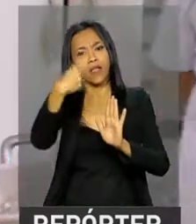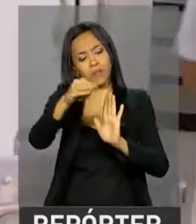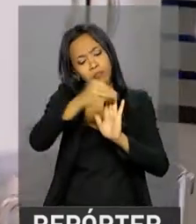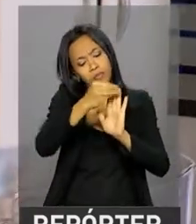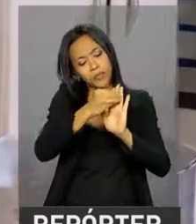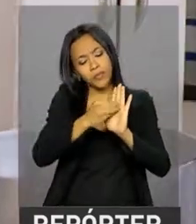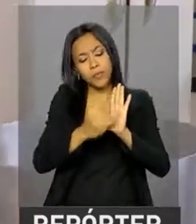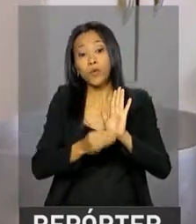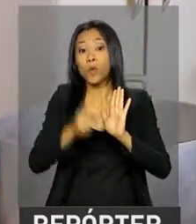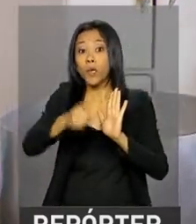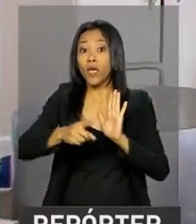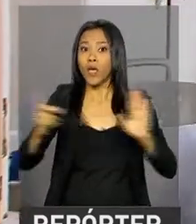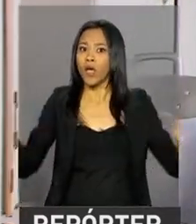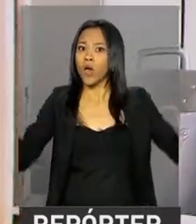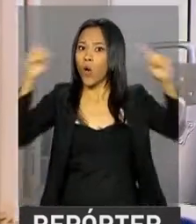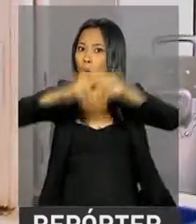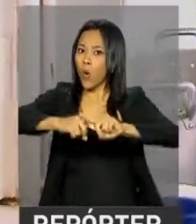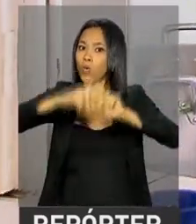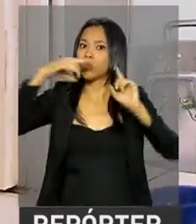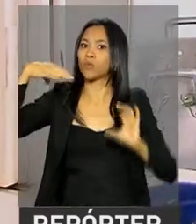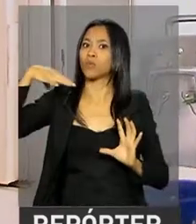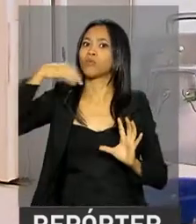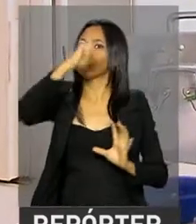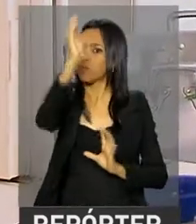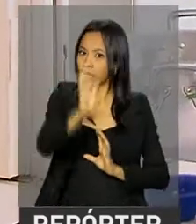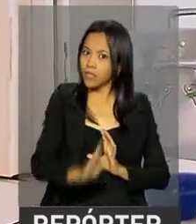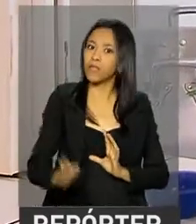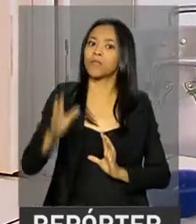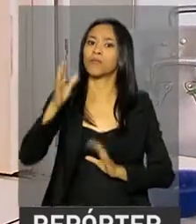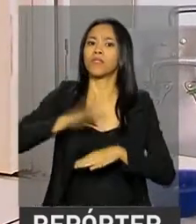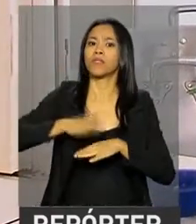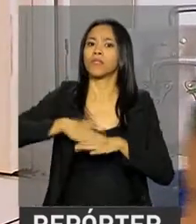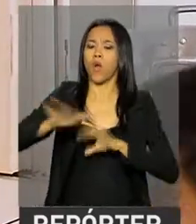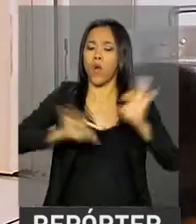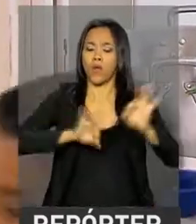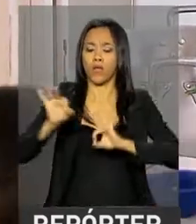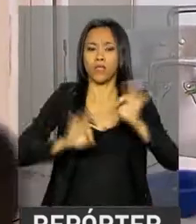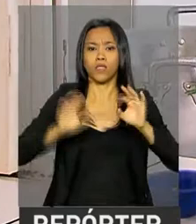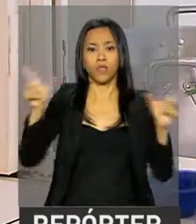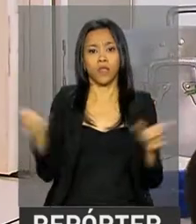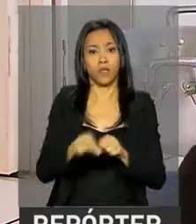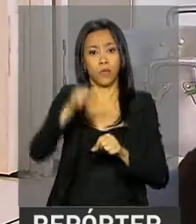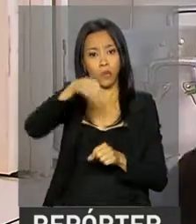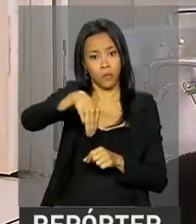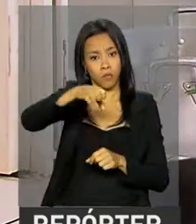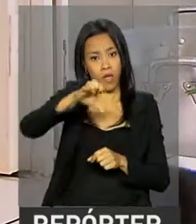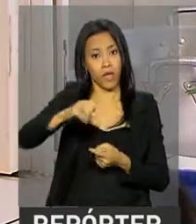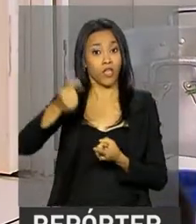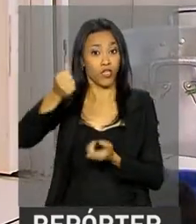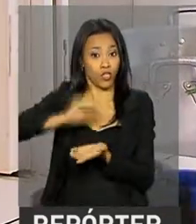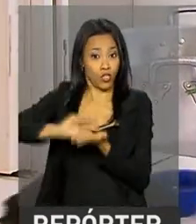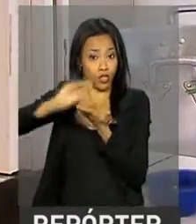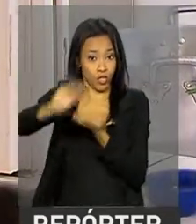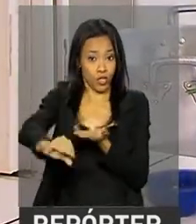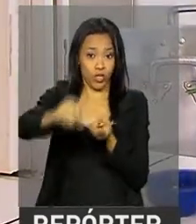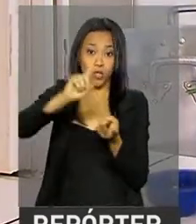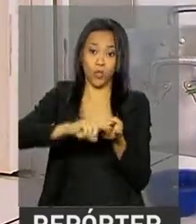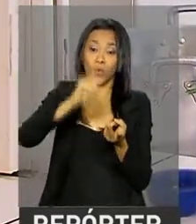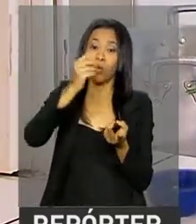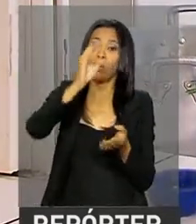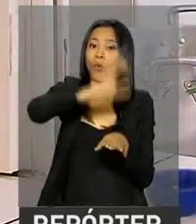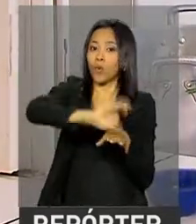em um concurso nacional promovido pelo Ministério da Educação. Entre os prêmios estão dinheiro, cursos e